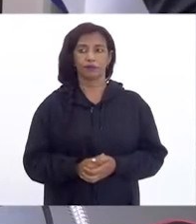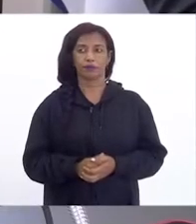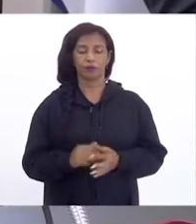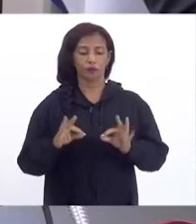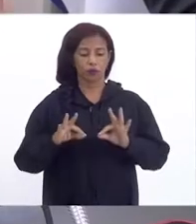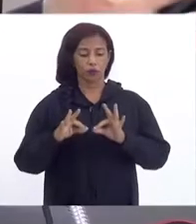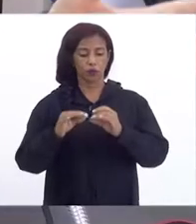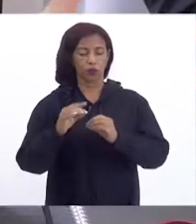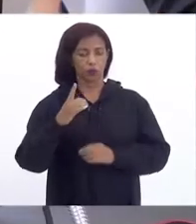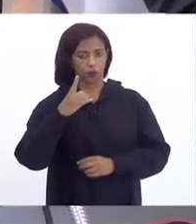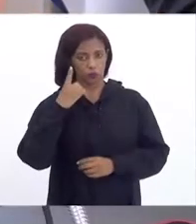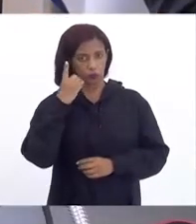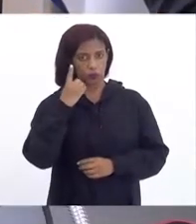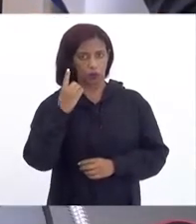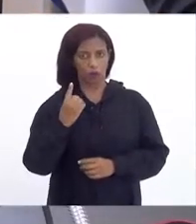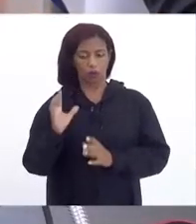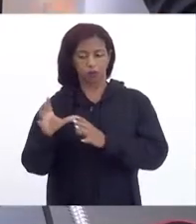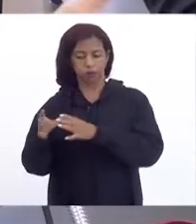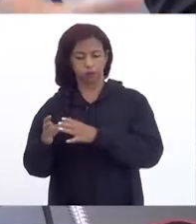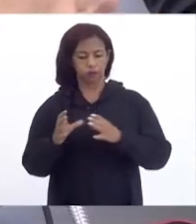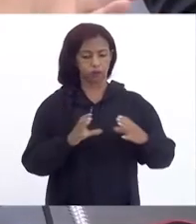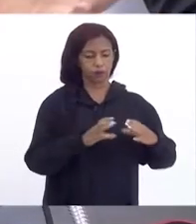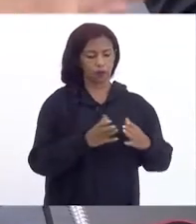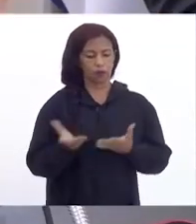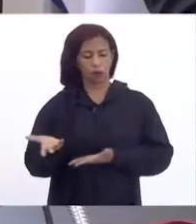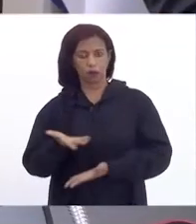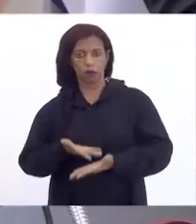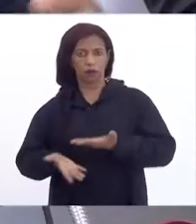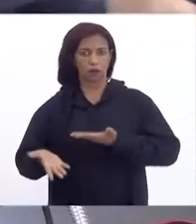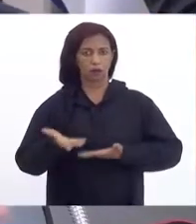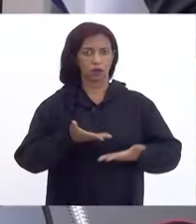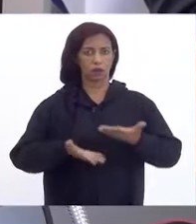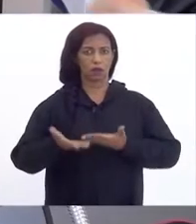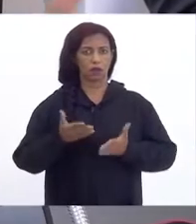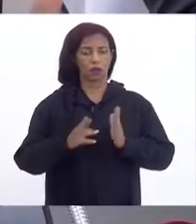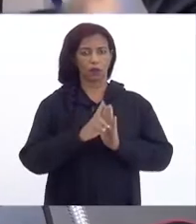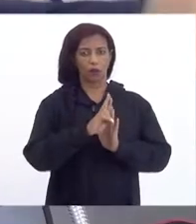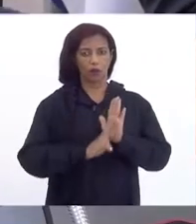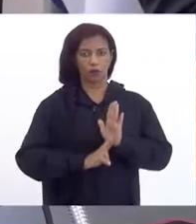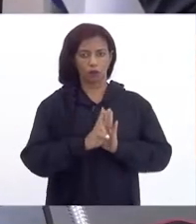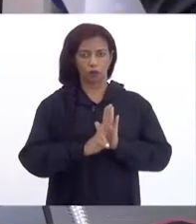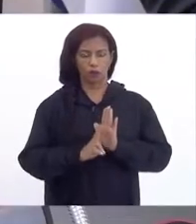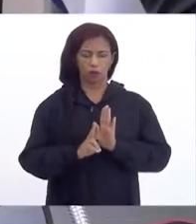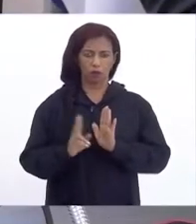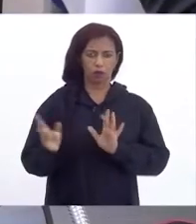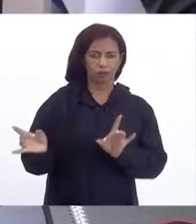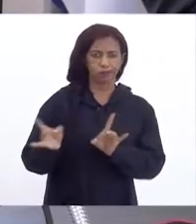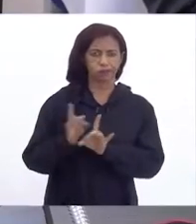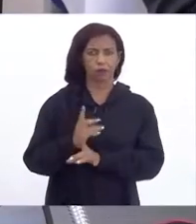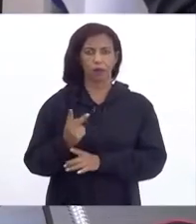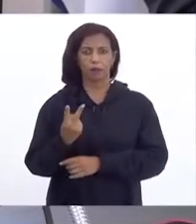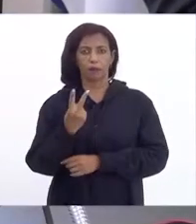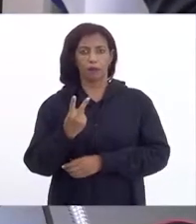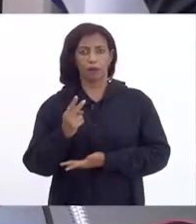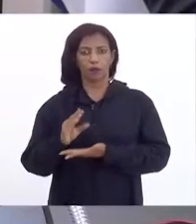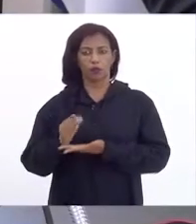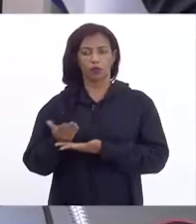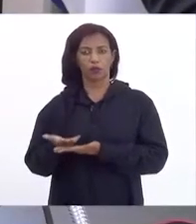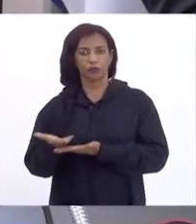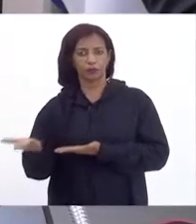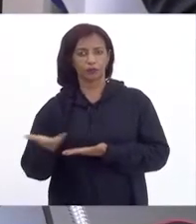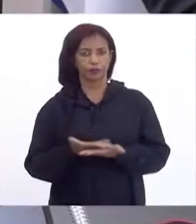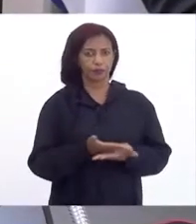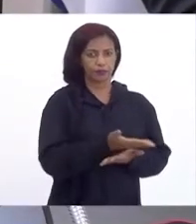todos os deputados das duas comissões têm participação efetiva, porque os relatórios virão sempre para as duas comissões.